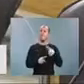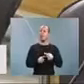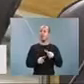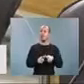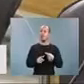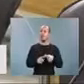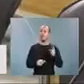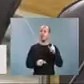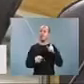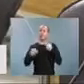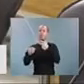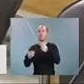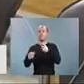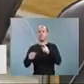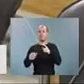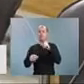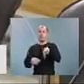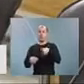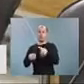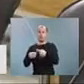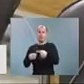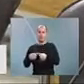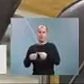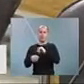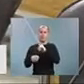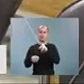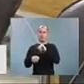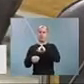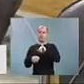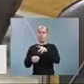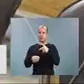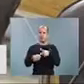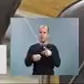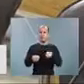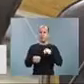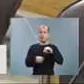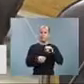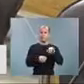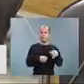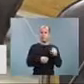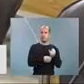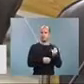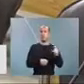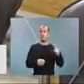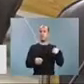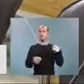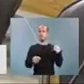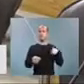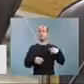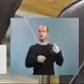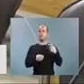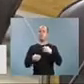em Japi, em Coronel Ezequiel, para Jaçanã, a estrada que liga